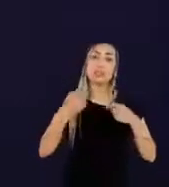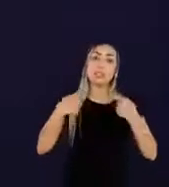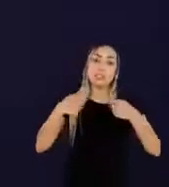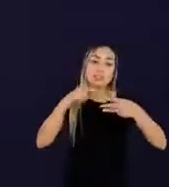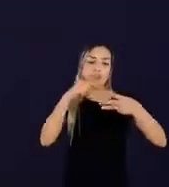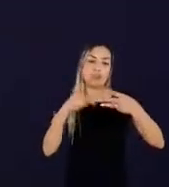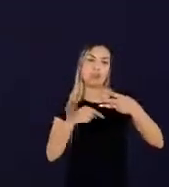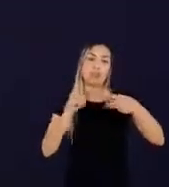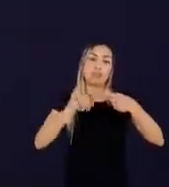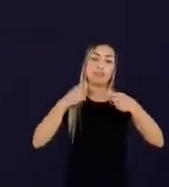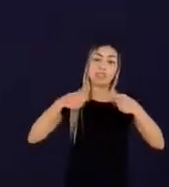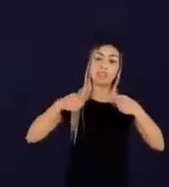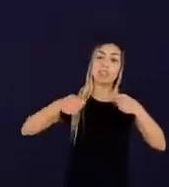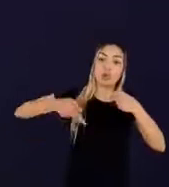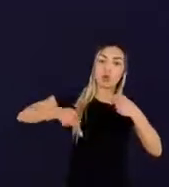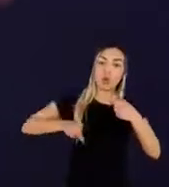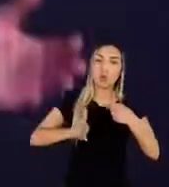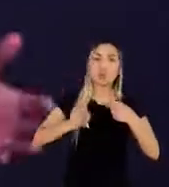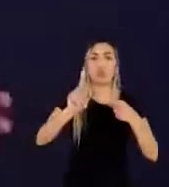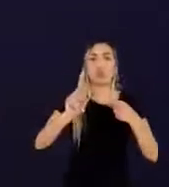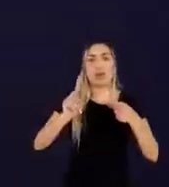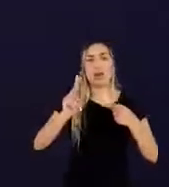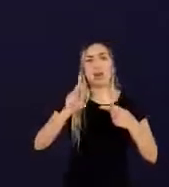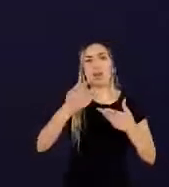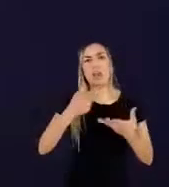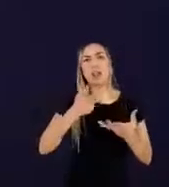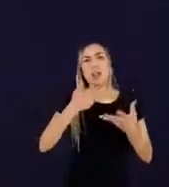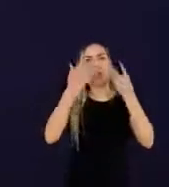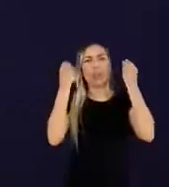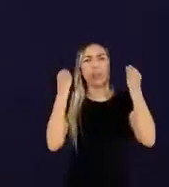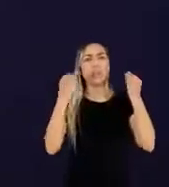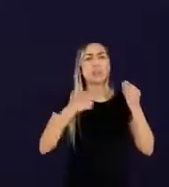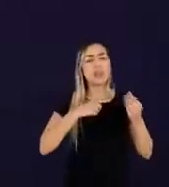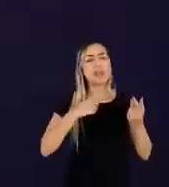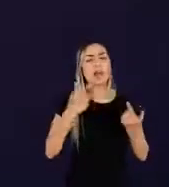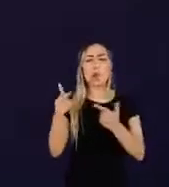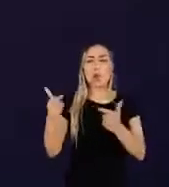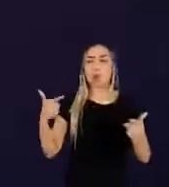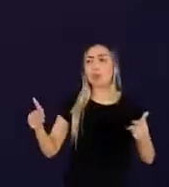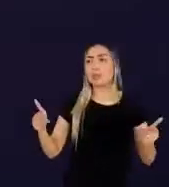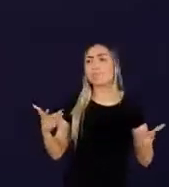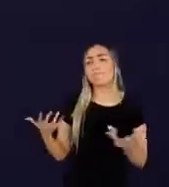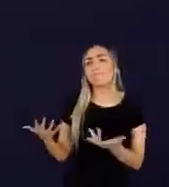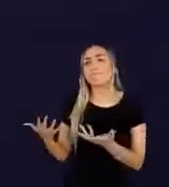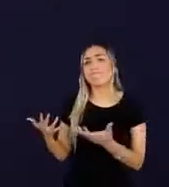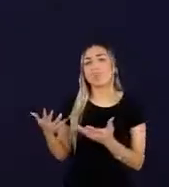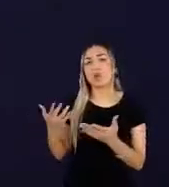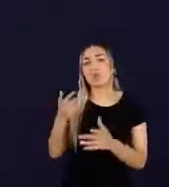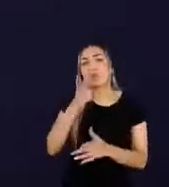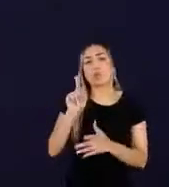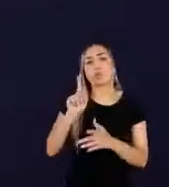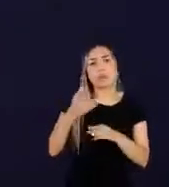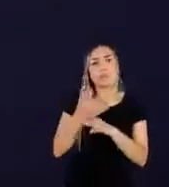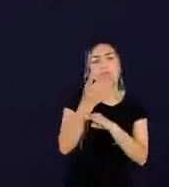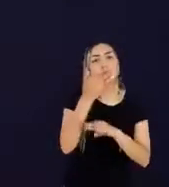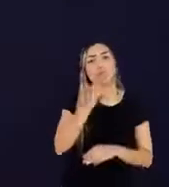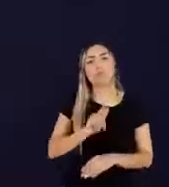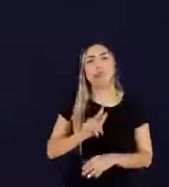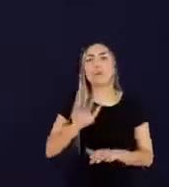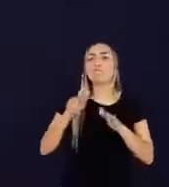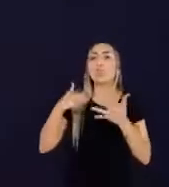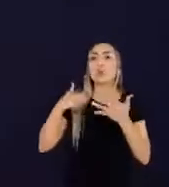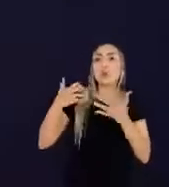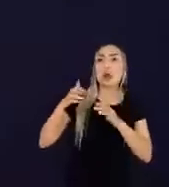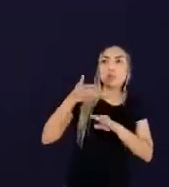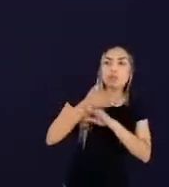que eu falei, cuidar da distribuidora, não podemos esquecer que vai ficar uma série de consumidores vão ficar na distribuidora, vão, não querem migrar ou porque não podem